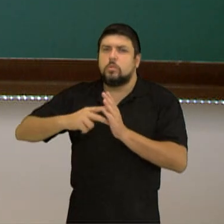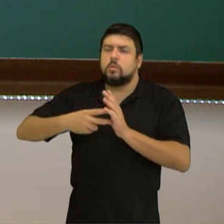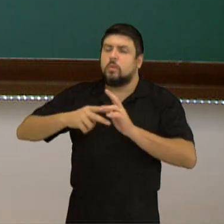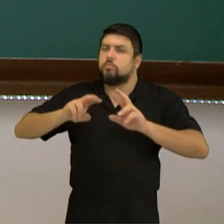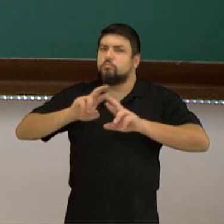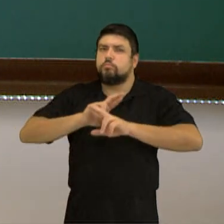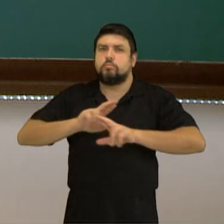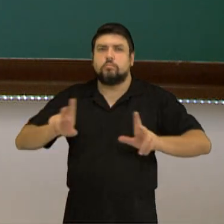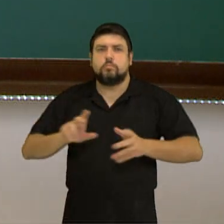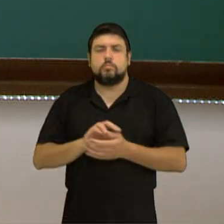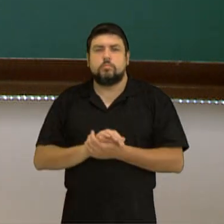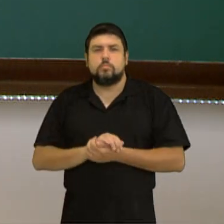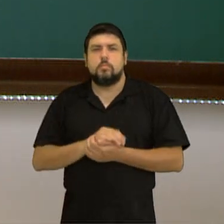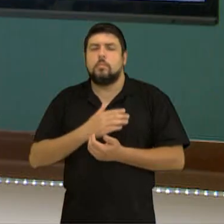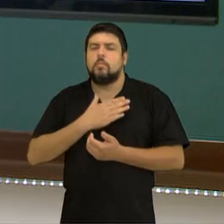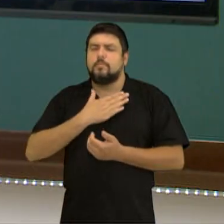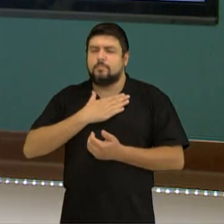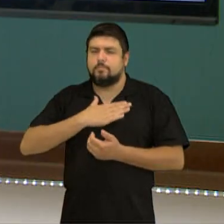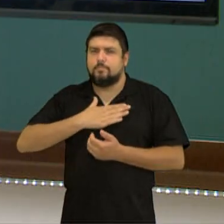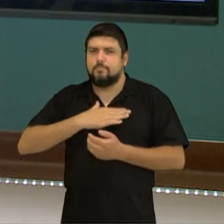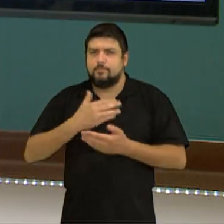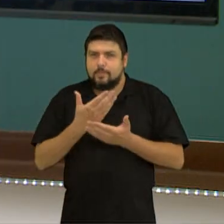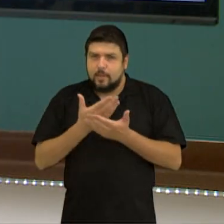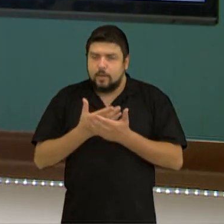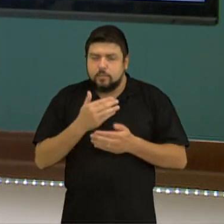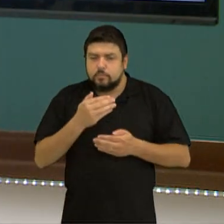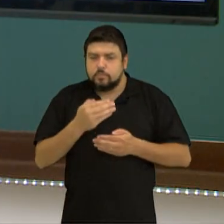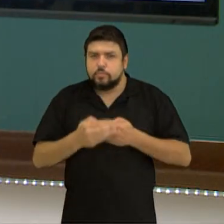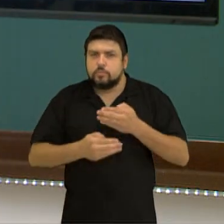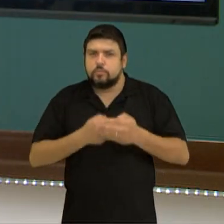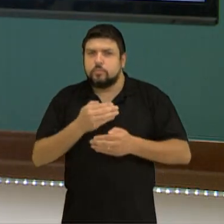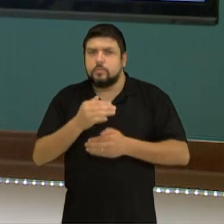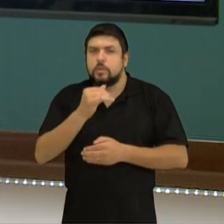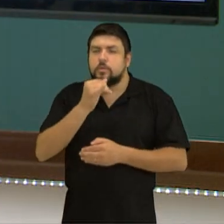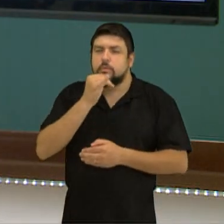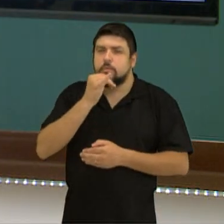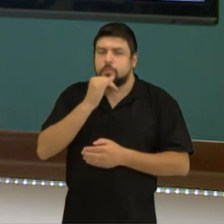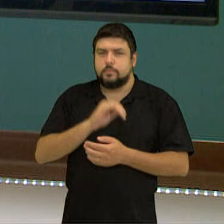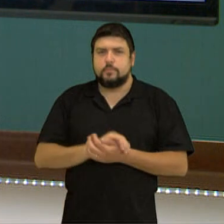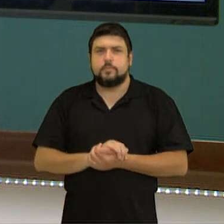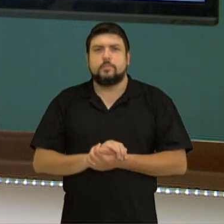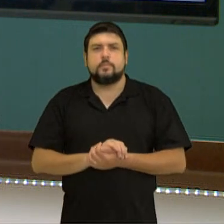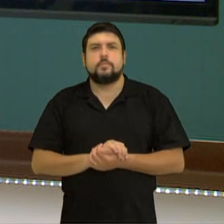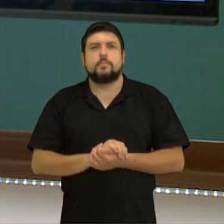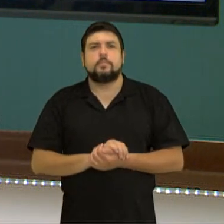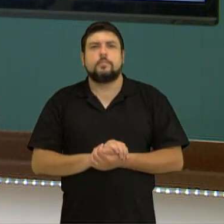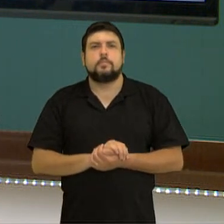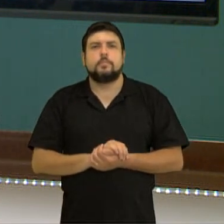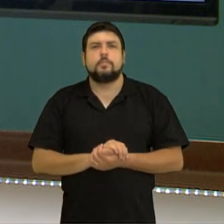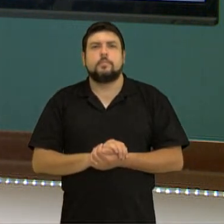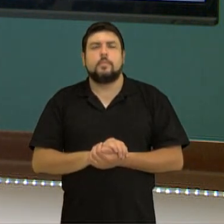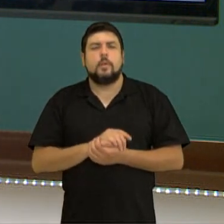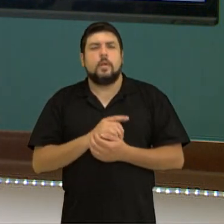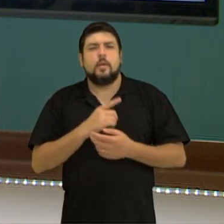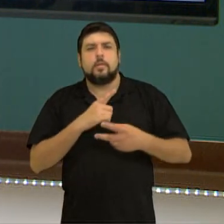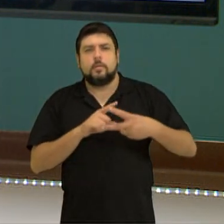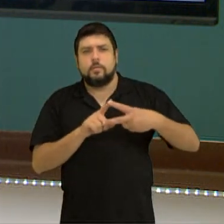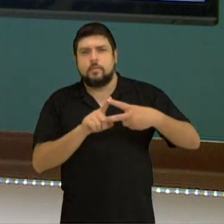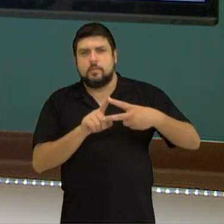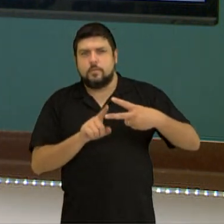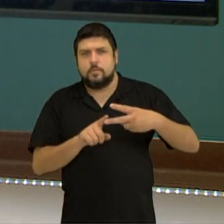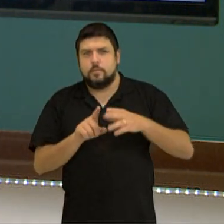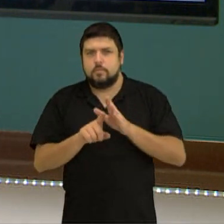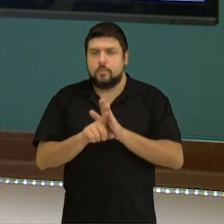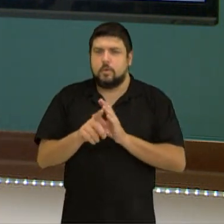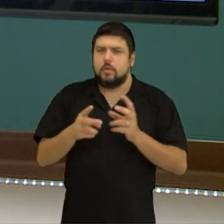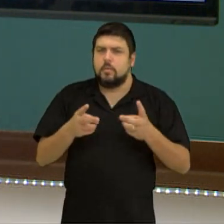na nossa aula, a gente vai ver outros exemplos e eu falo melhor. Bom, eu tenho aqui duas perguntas. Repare que eu tenho aqui 3